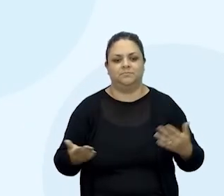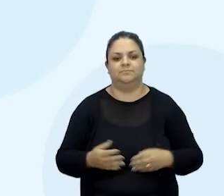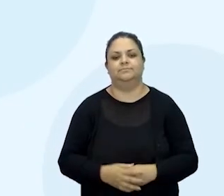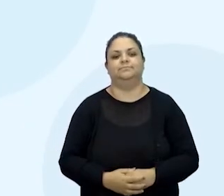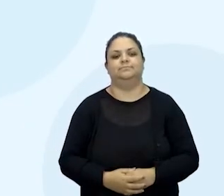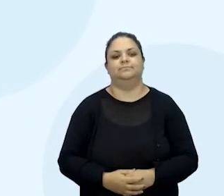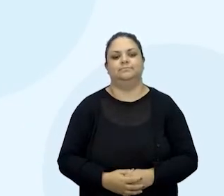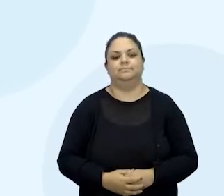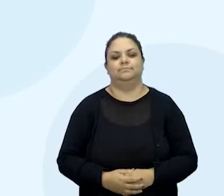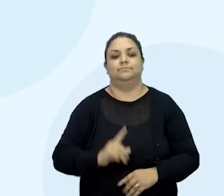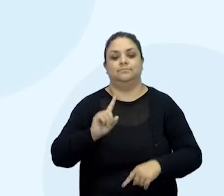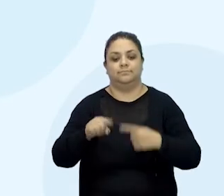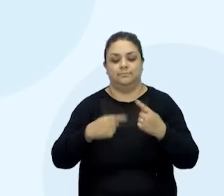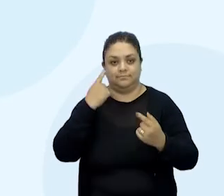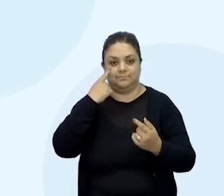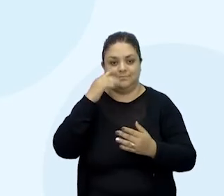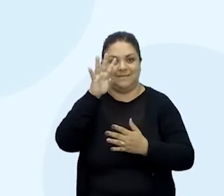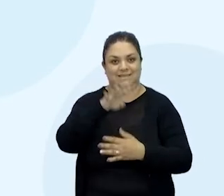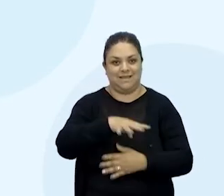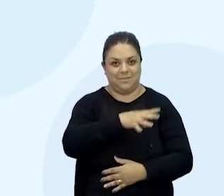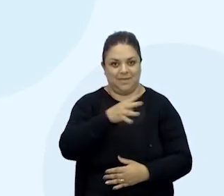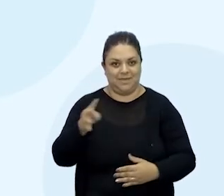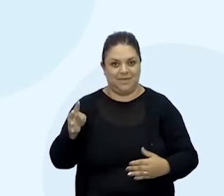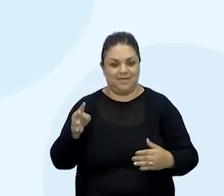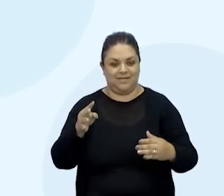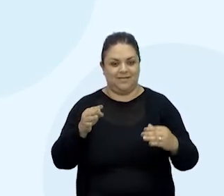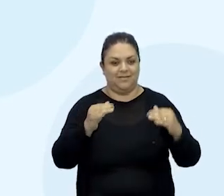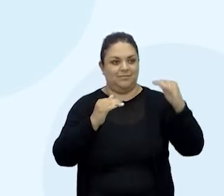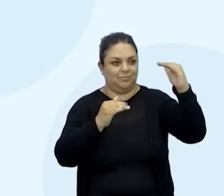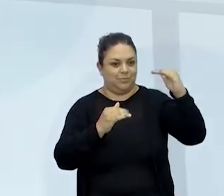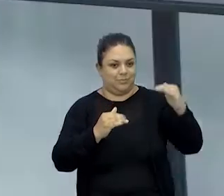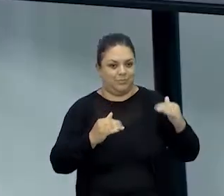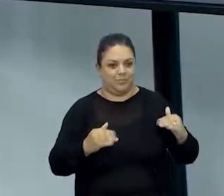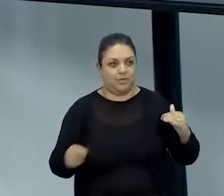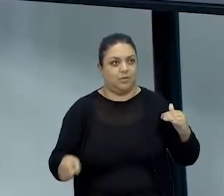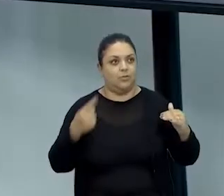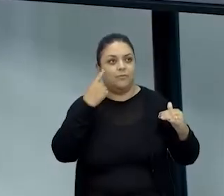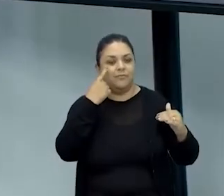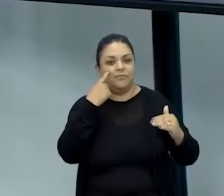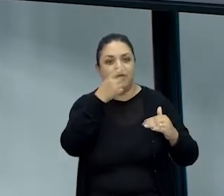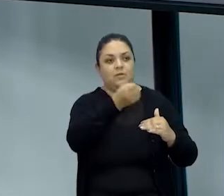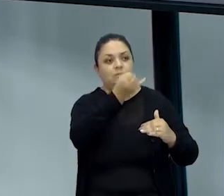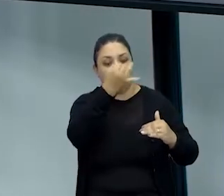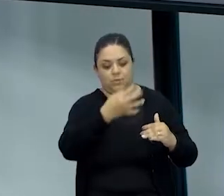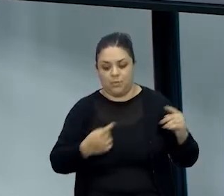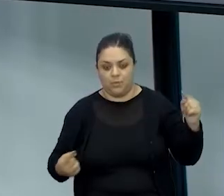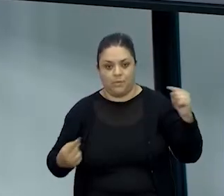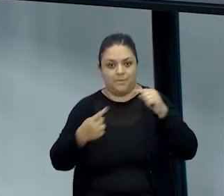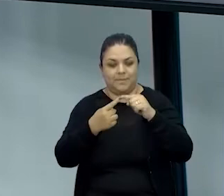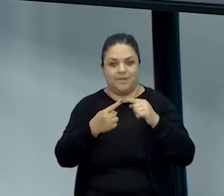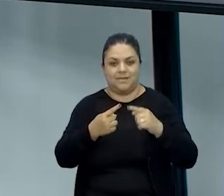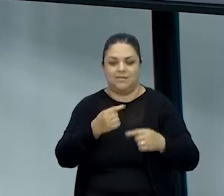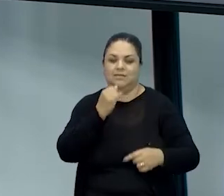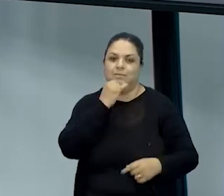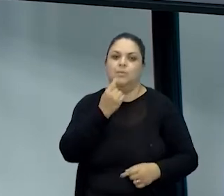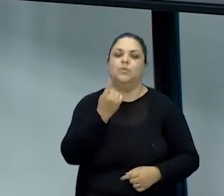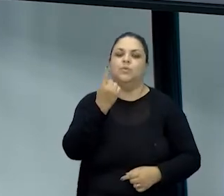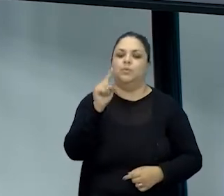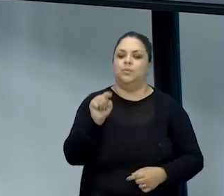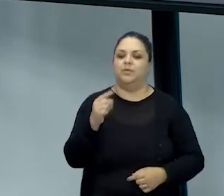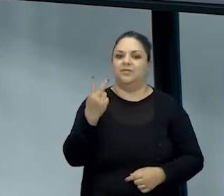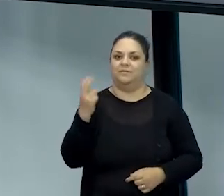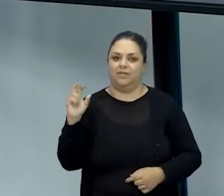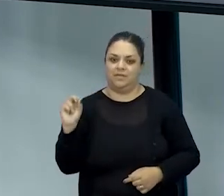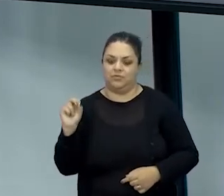os valores da tabela construída. Então, se eu fizer 1 para 20, o tamanho real vai medir quanto em